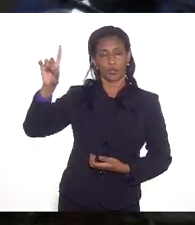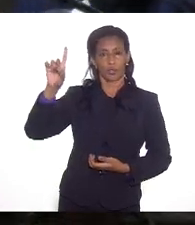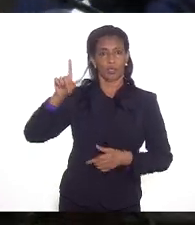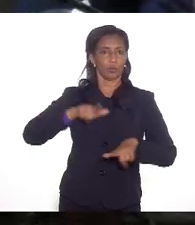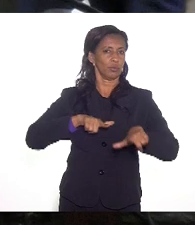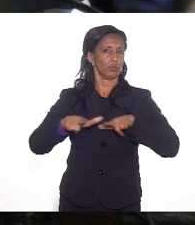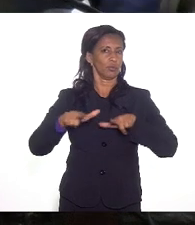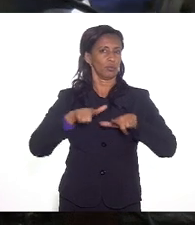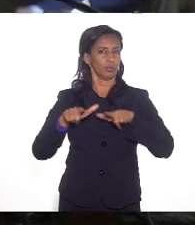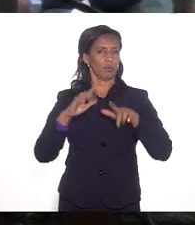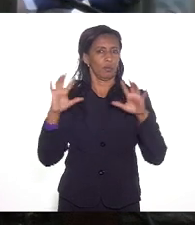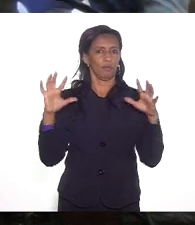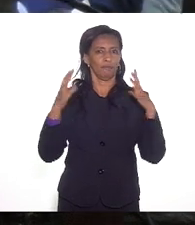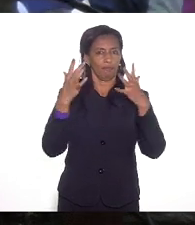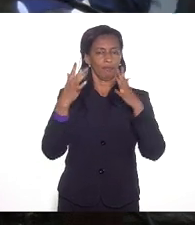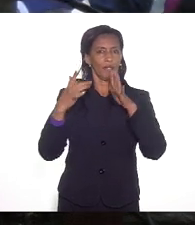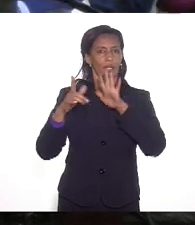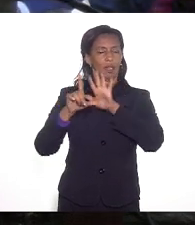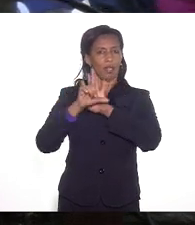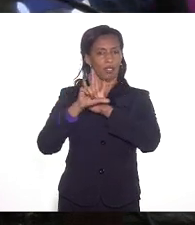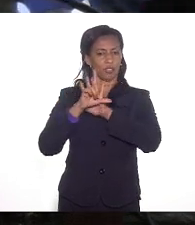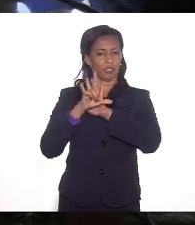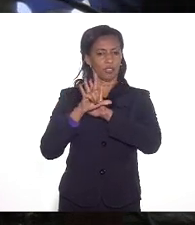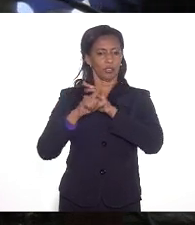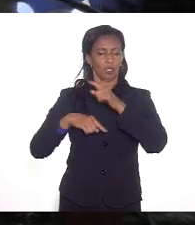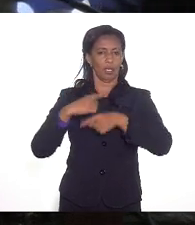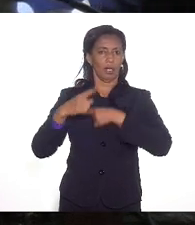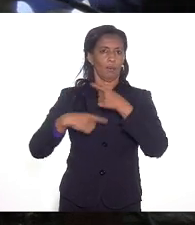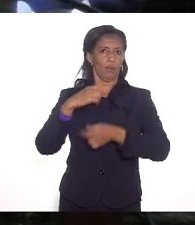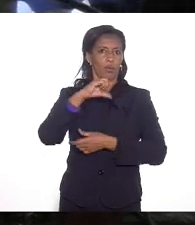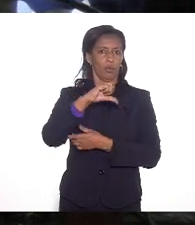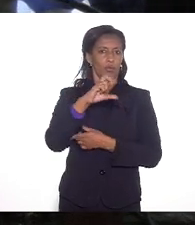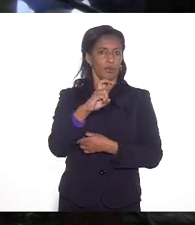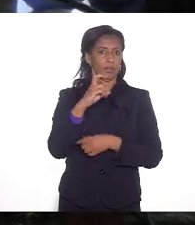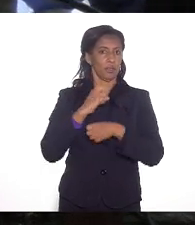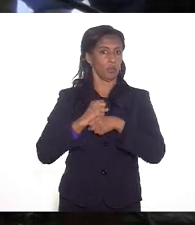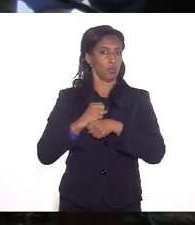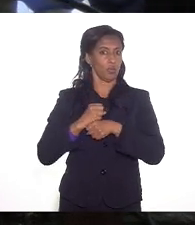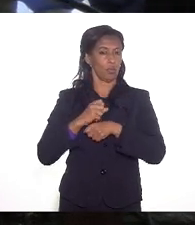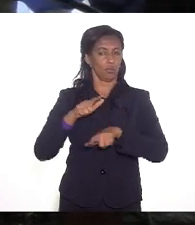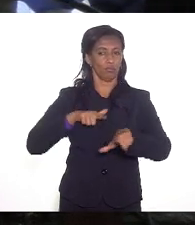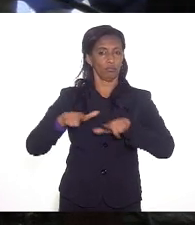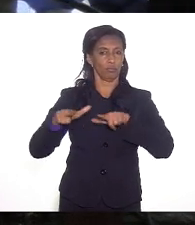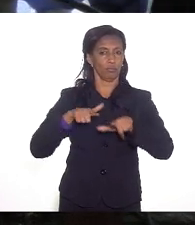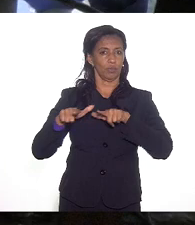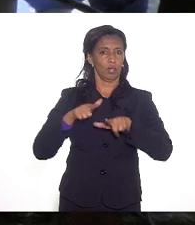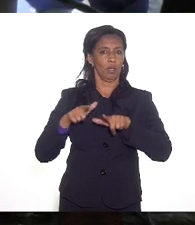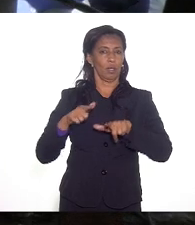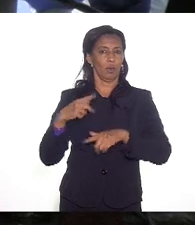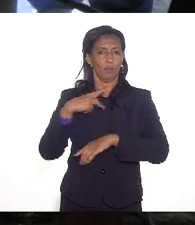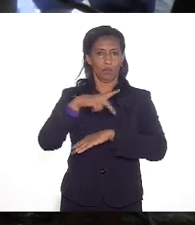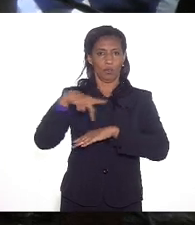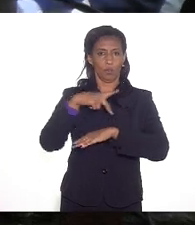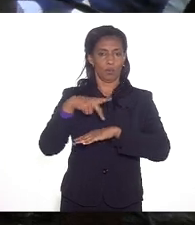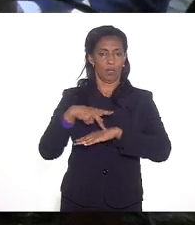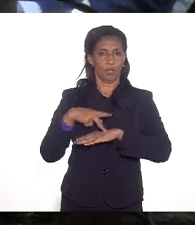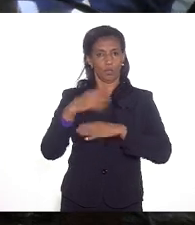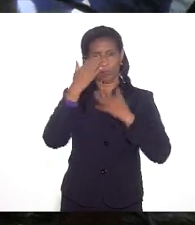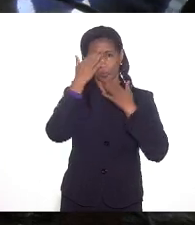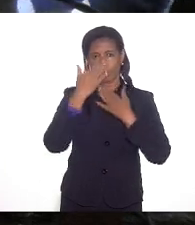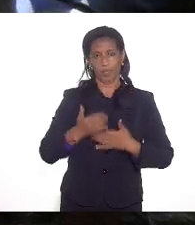os trabalhos no palácio legislativo após 95 anos de trabalho pelo nosso país muito